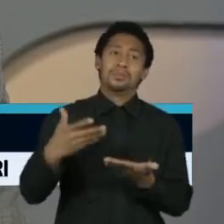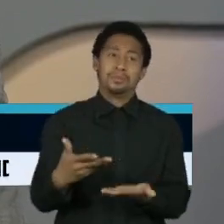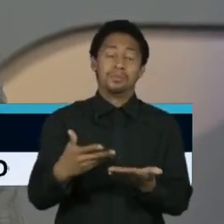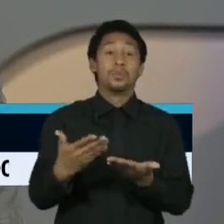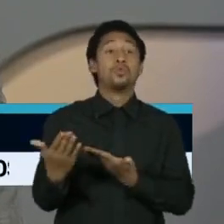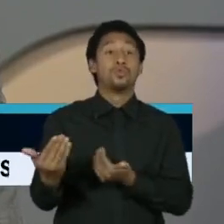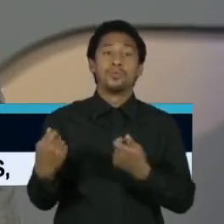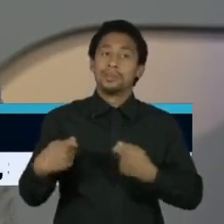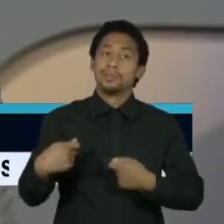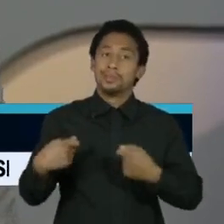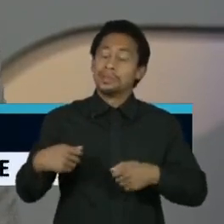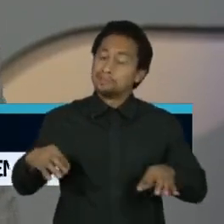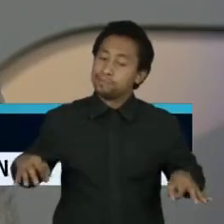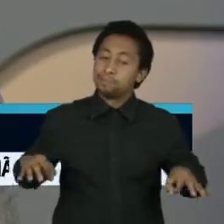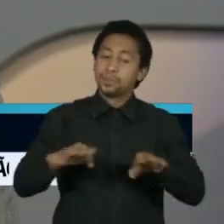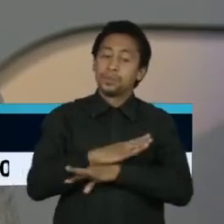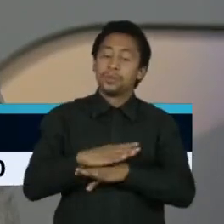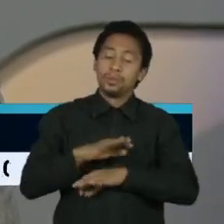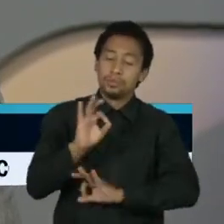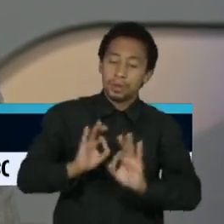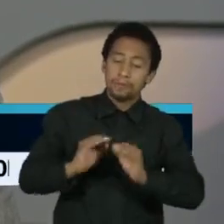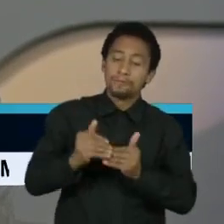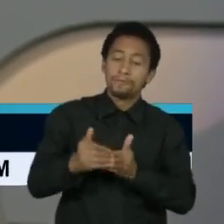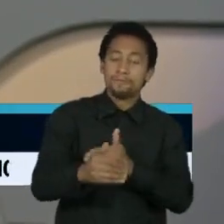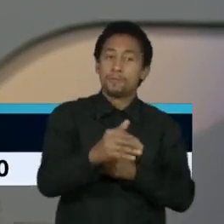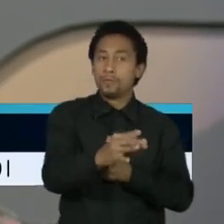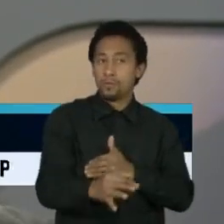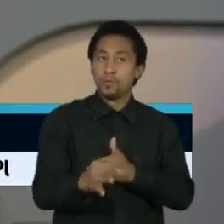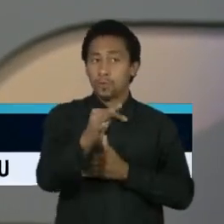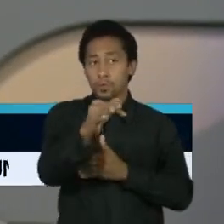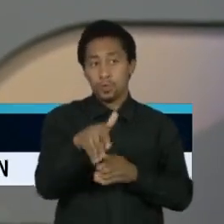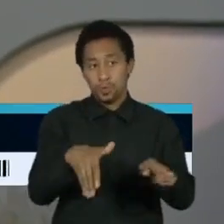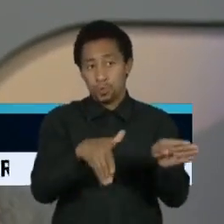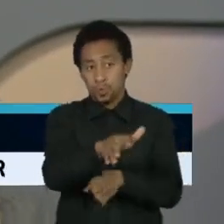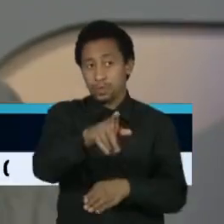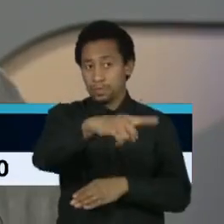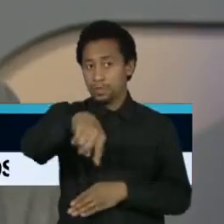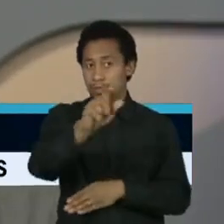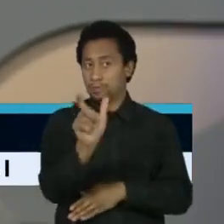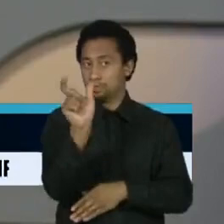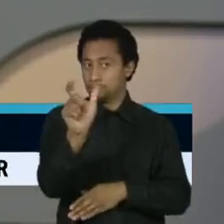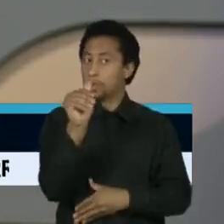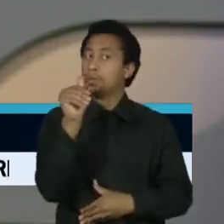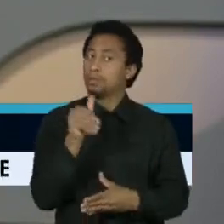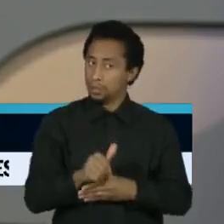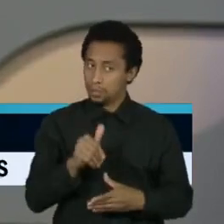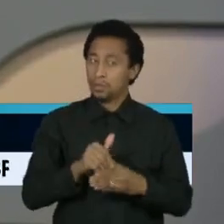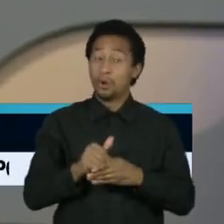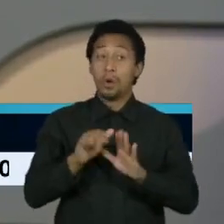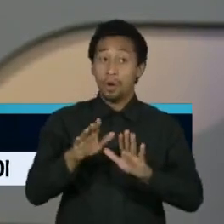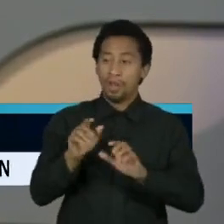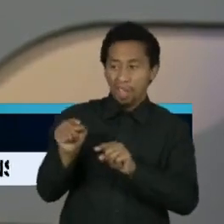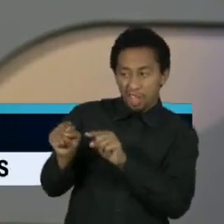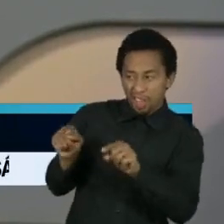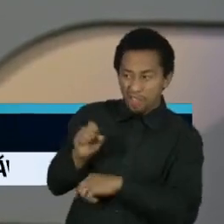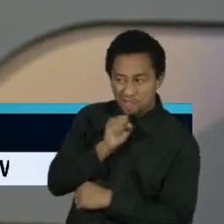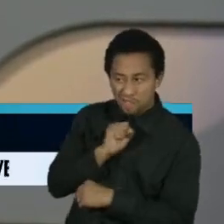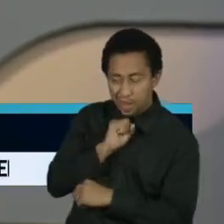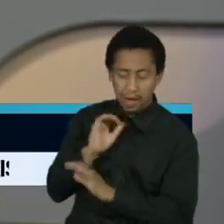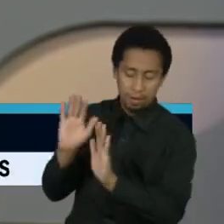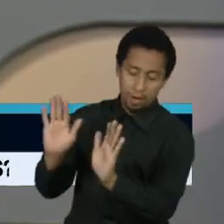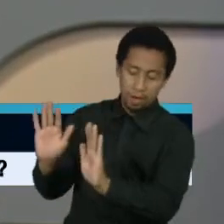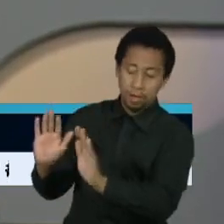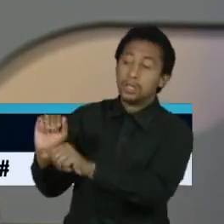construir o próprio Futuro por isso que eu aconselho que teria o título de eleitor e deixo para trás todo mundo assim que nem eu que já já